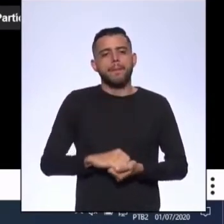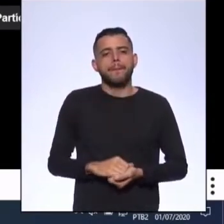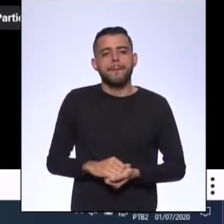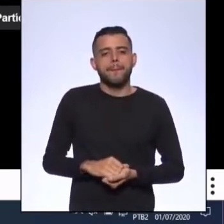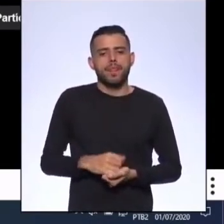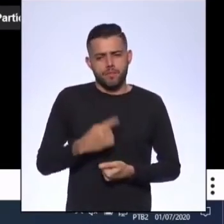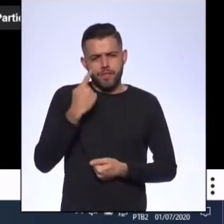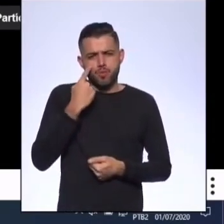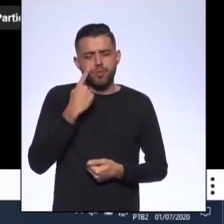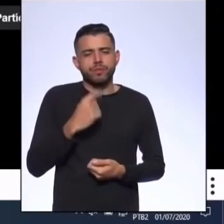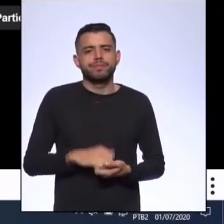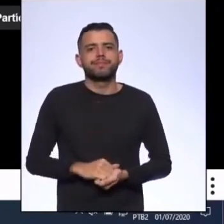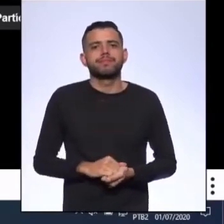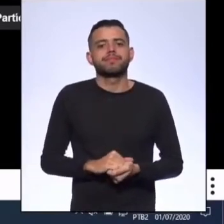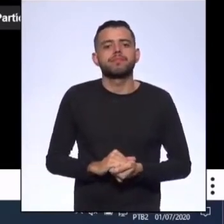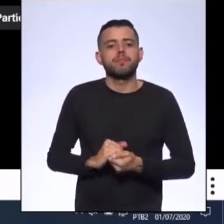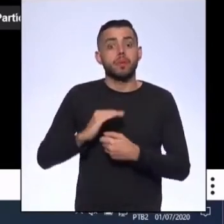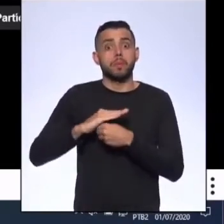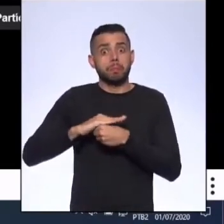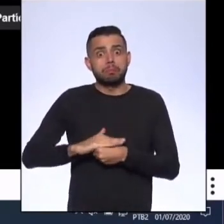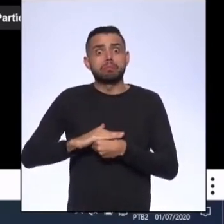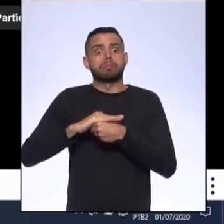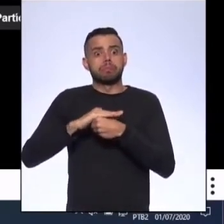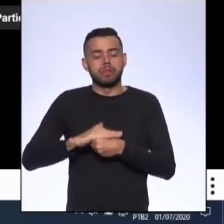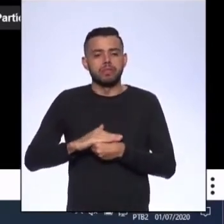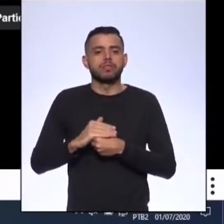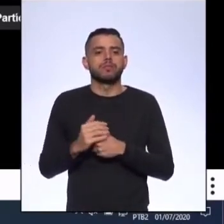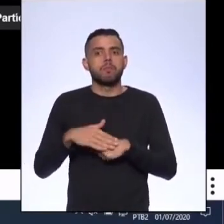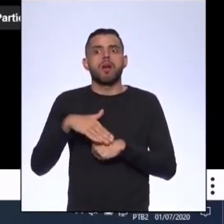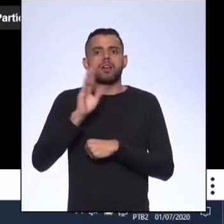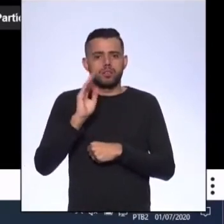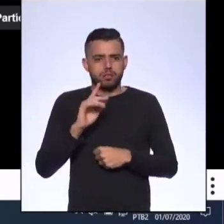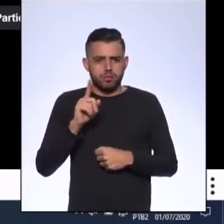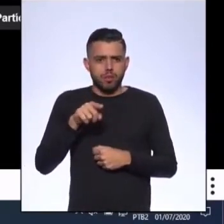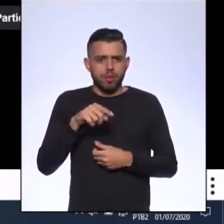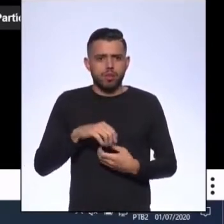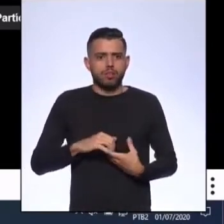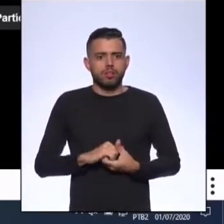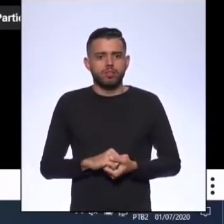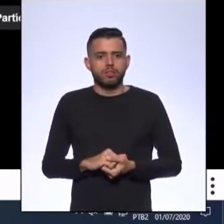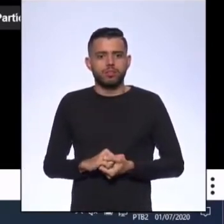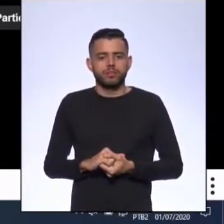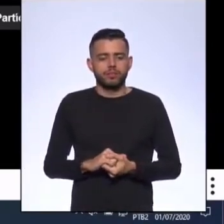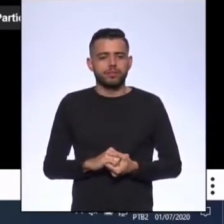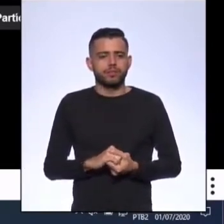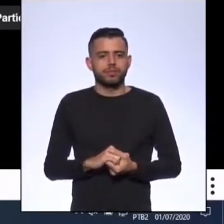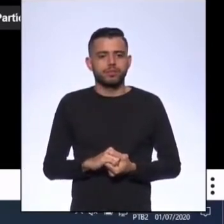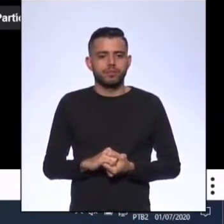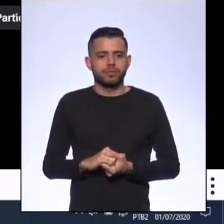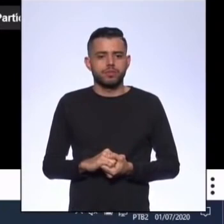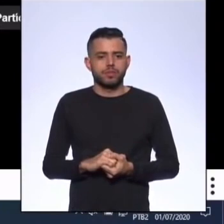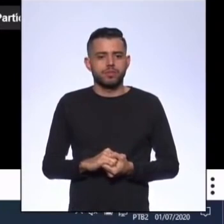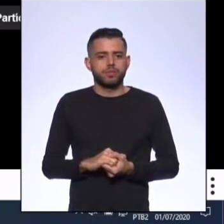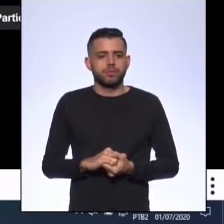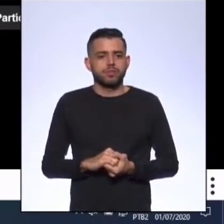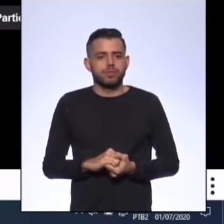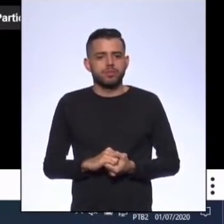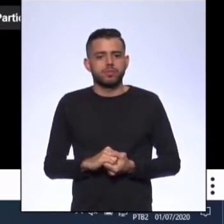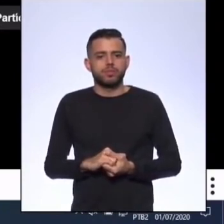elas, tá vendo? A pressão deu uma aumentada aí, não deu? Ó? E a temperatura? Foi para quase